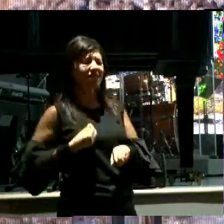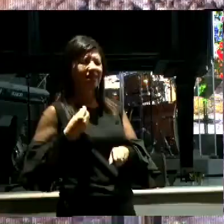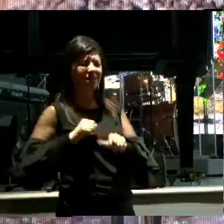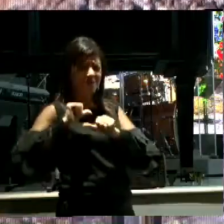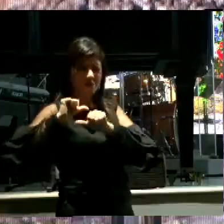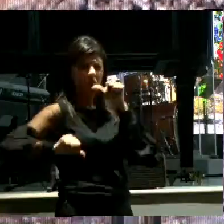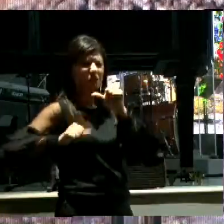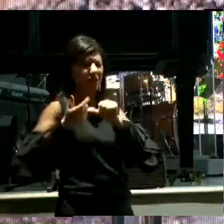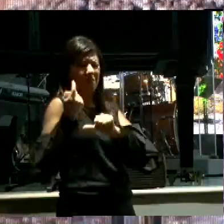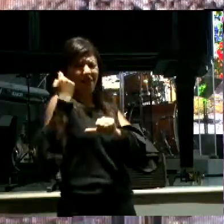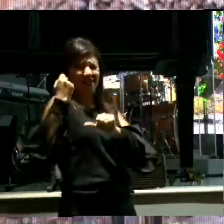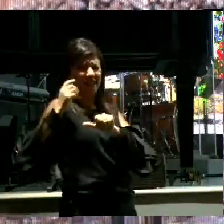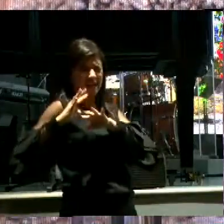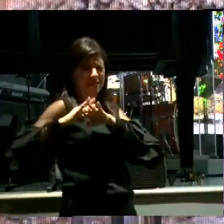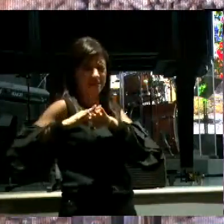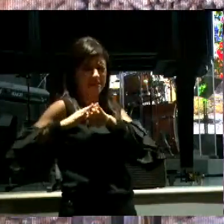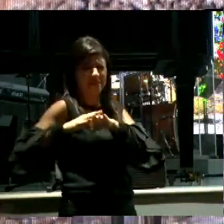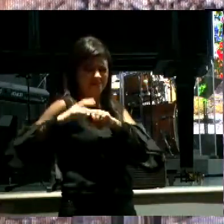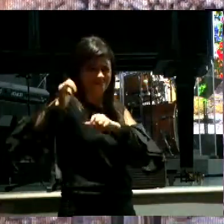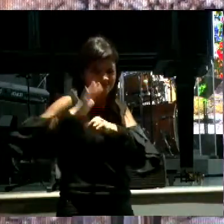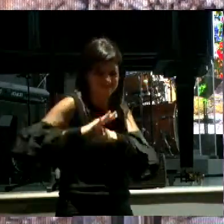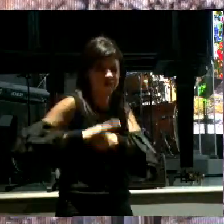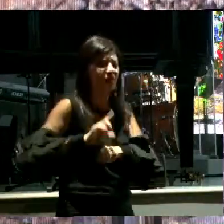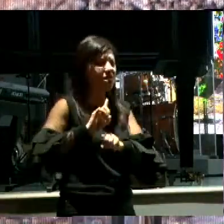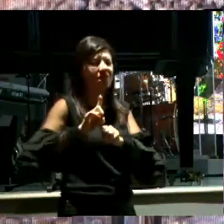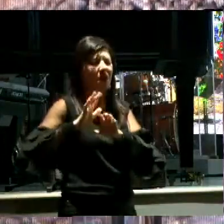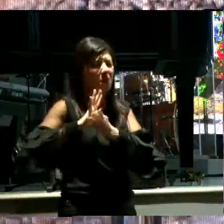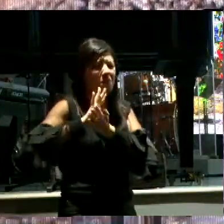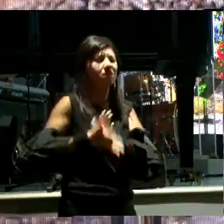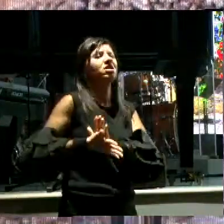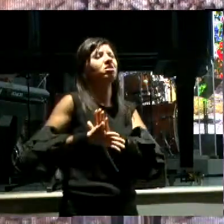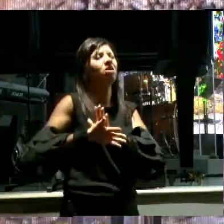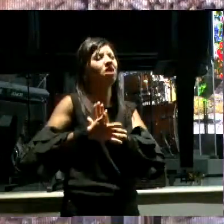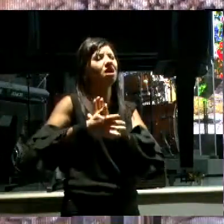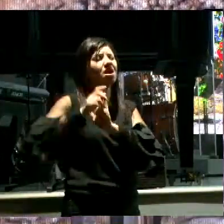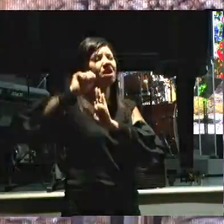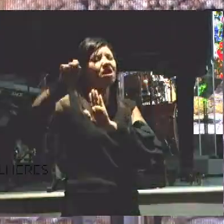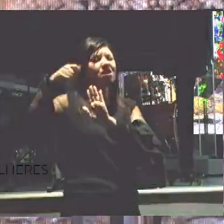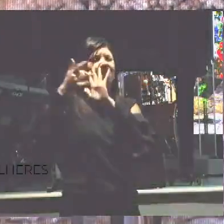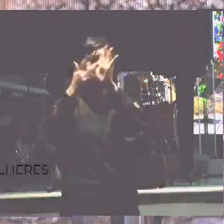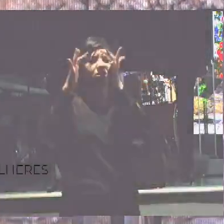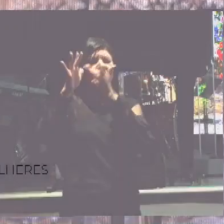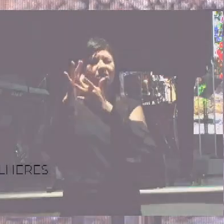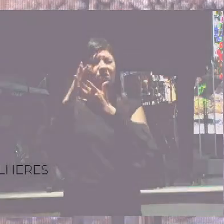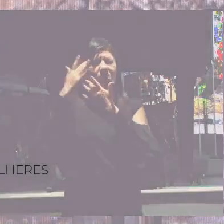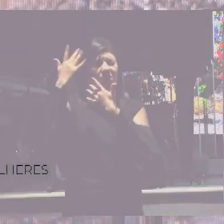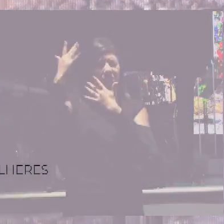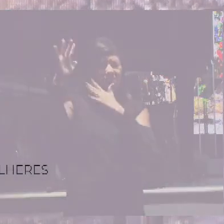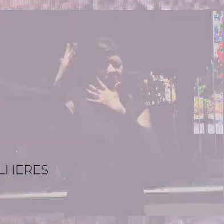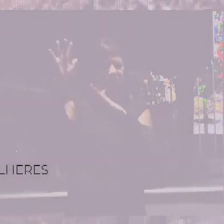eles venham viver o novo de Deus, para a honra e glória do nome de Jesus. Amém.